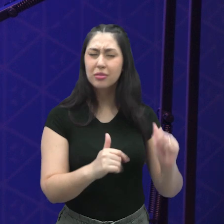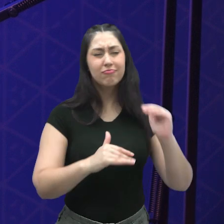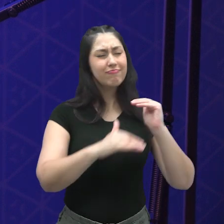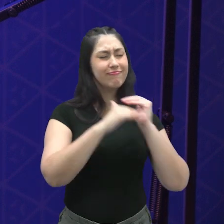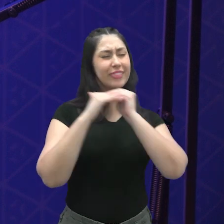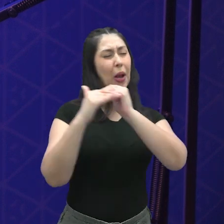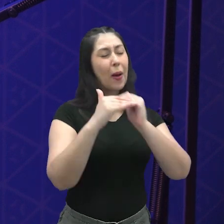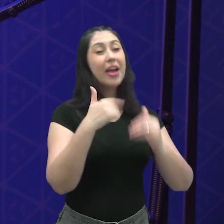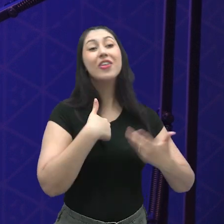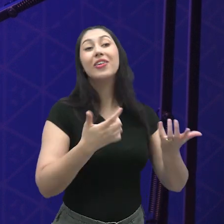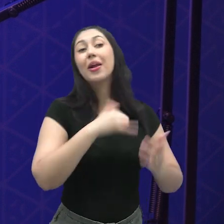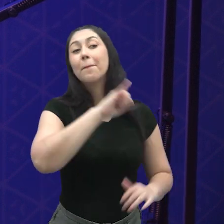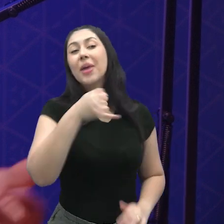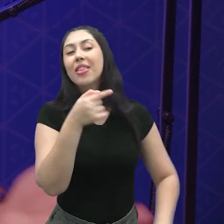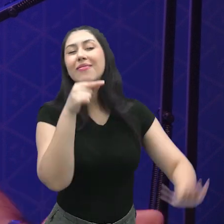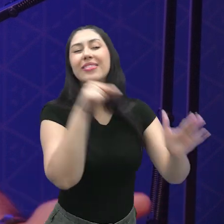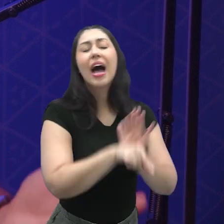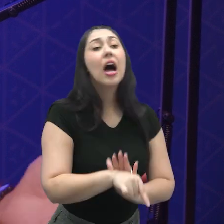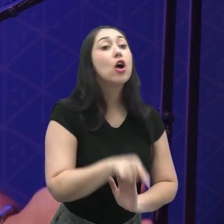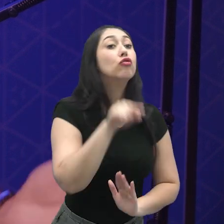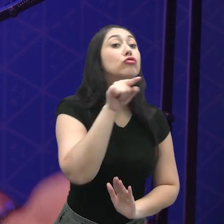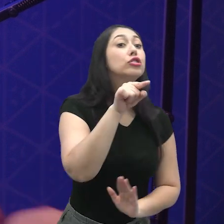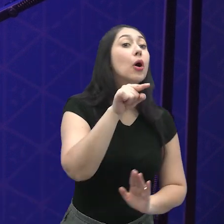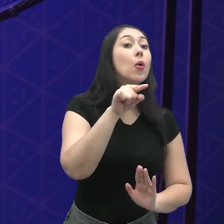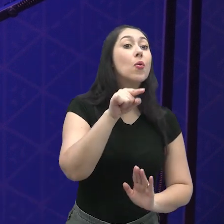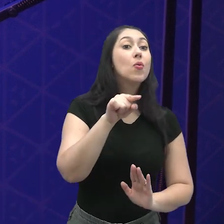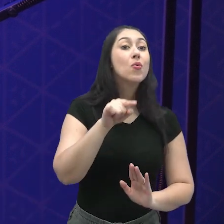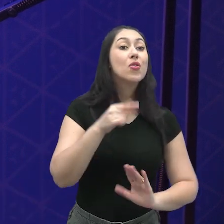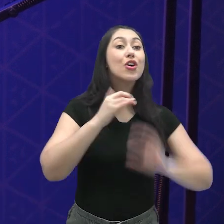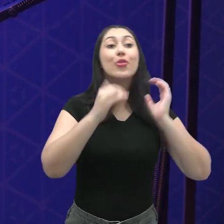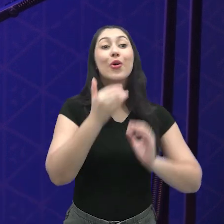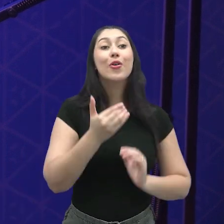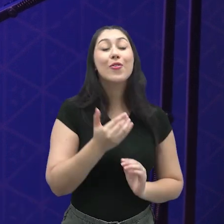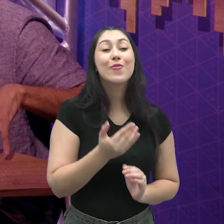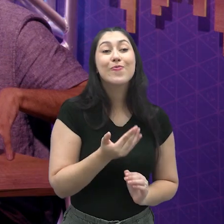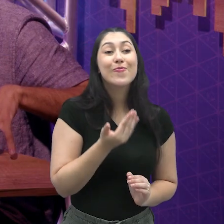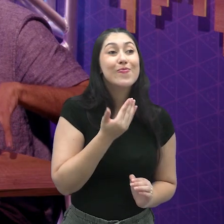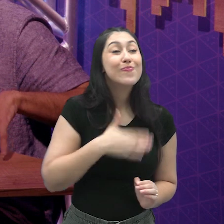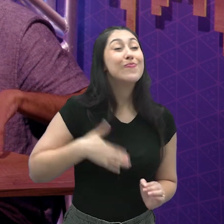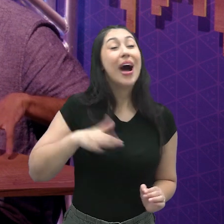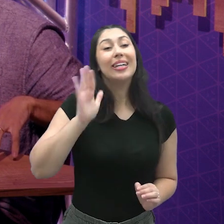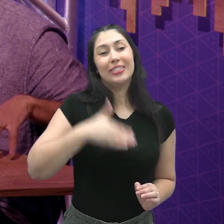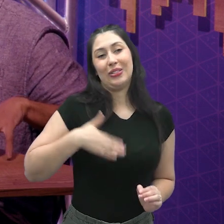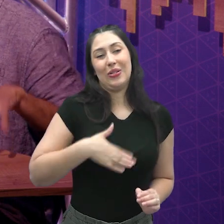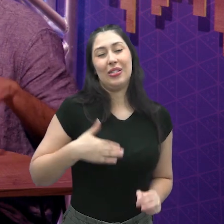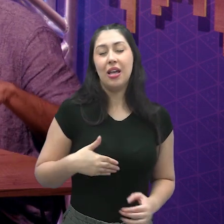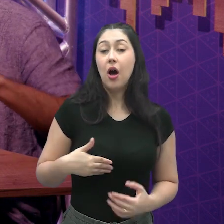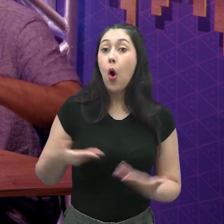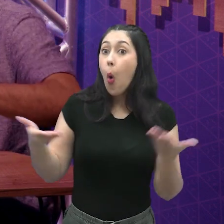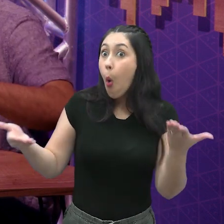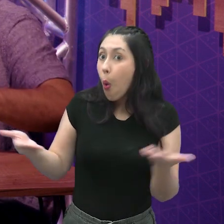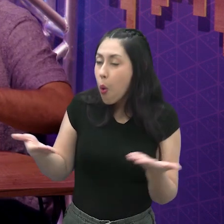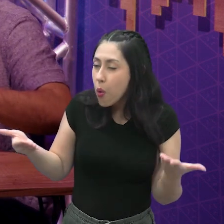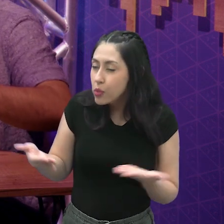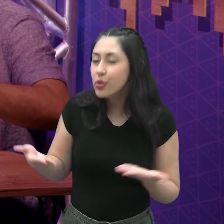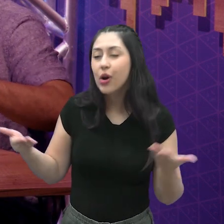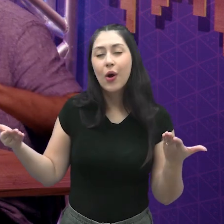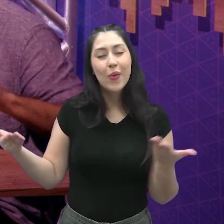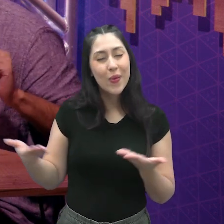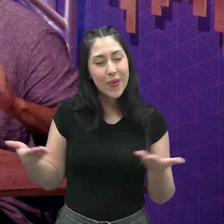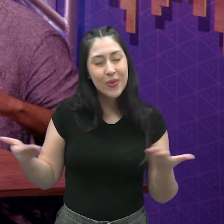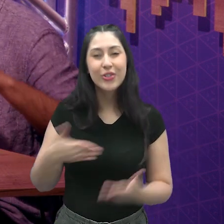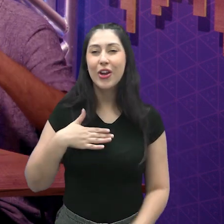e eu aproveito para finalizar esse programa te perguntando qual é o seu artista preferido atualmente, Samu. Atualmente, meu artista de hoje, o